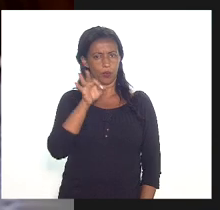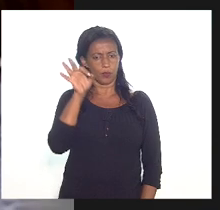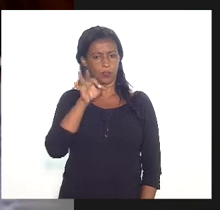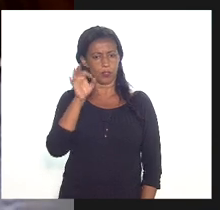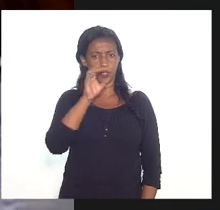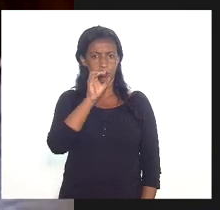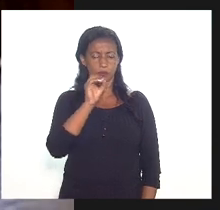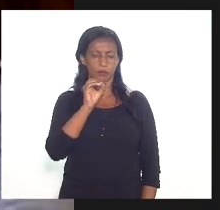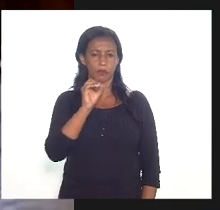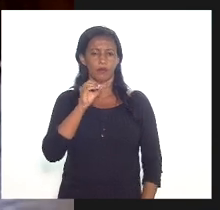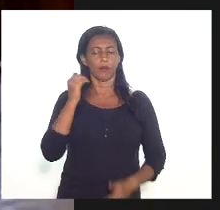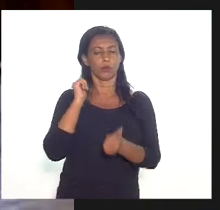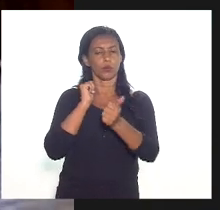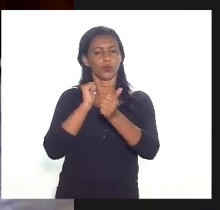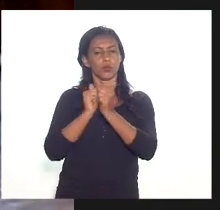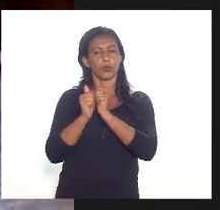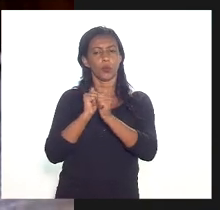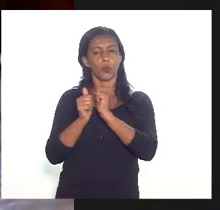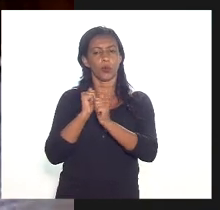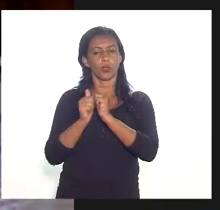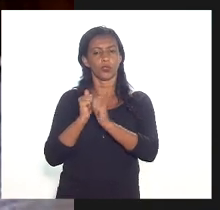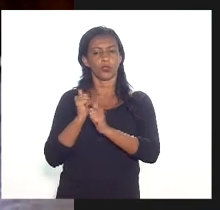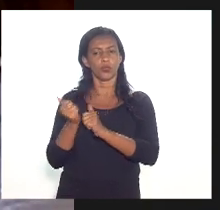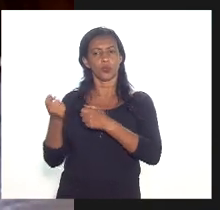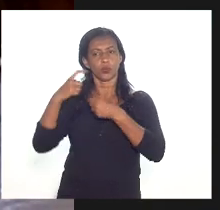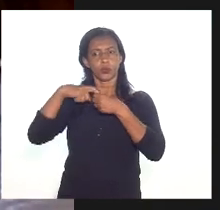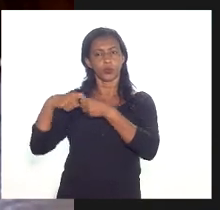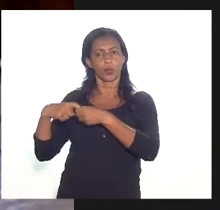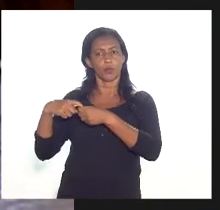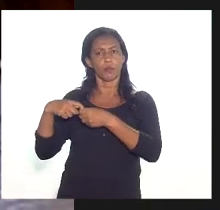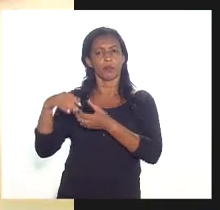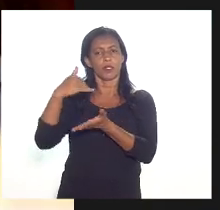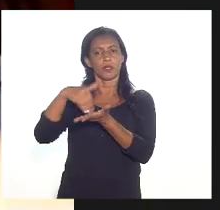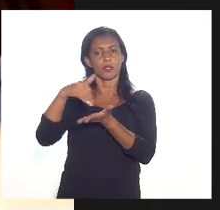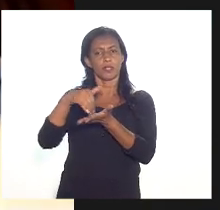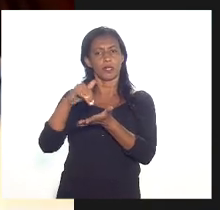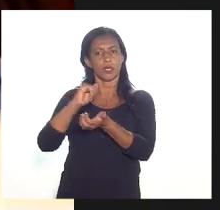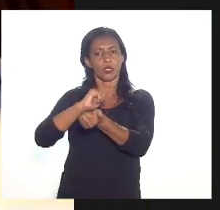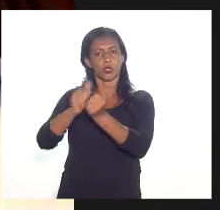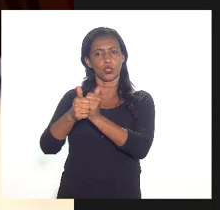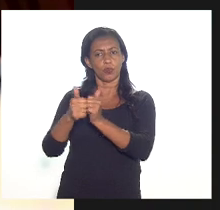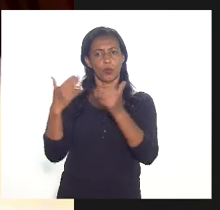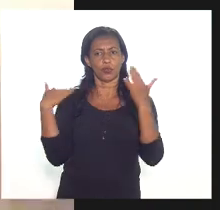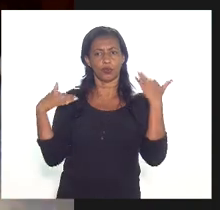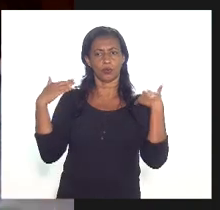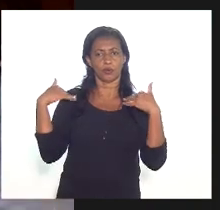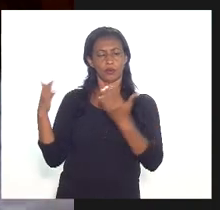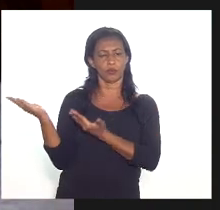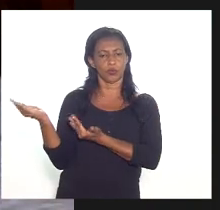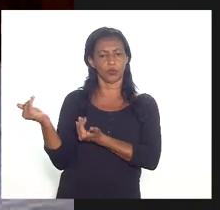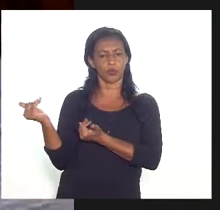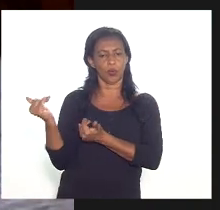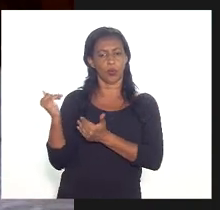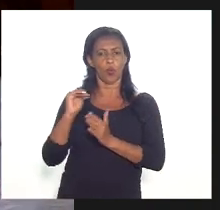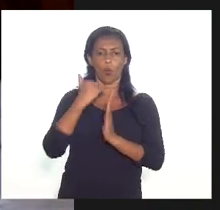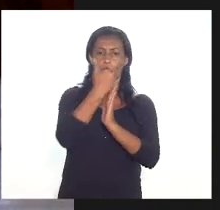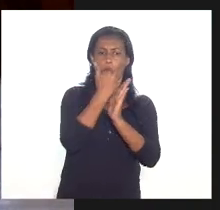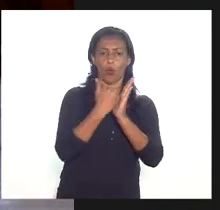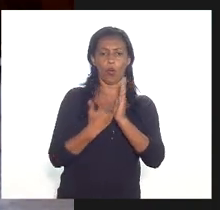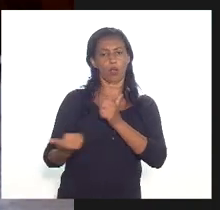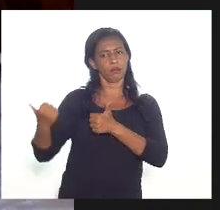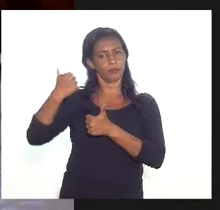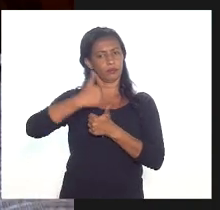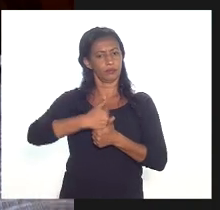0,5% para projetos esportivos credenciados pela Secretaria de Estado de Esporte, Lazer e Juventude ou órgão que vier a